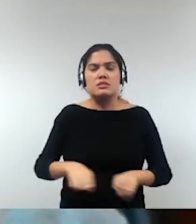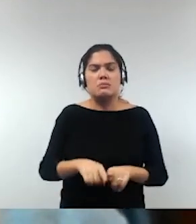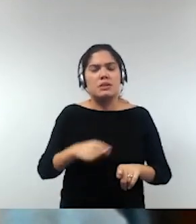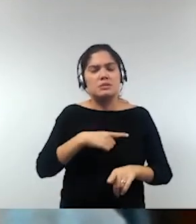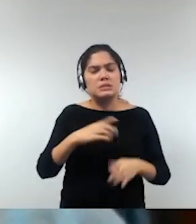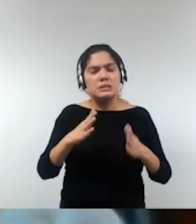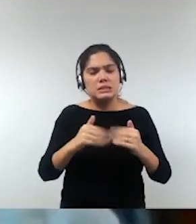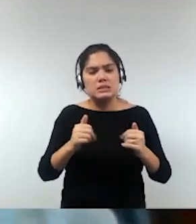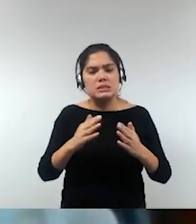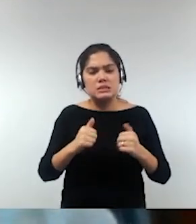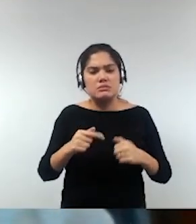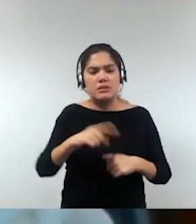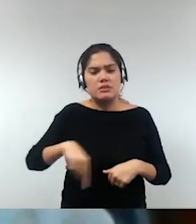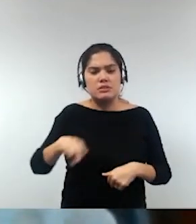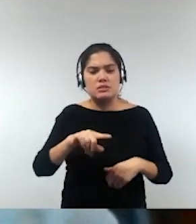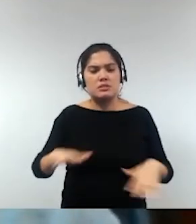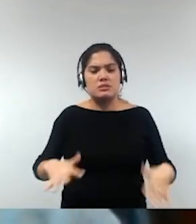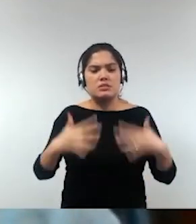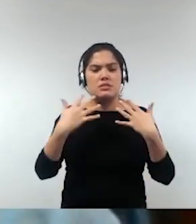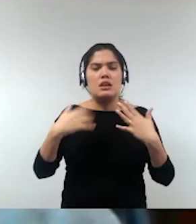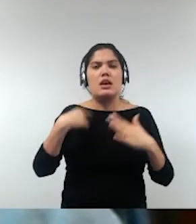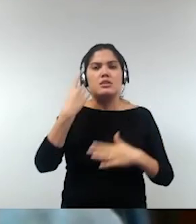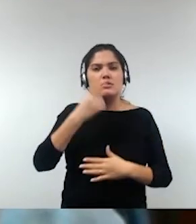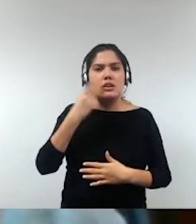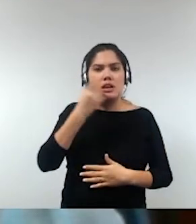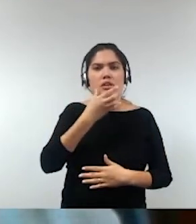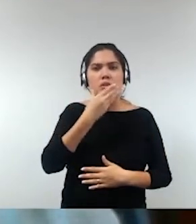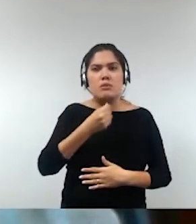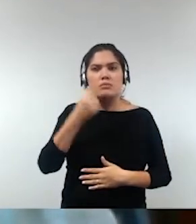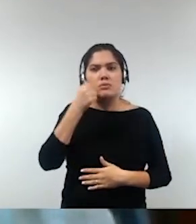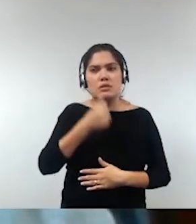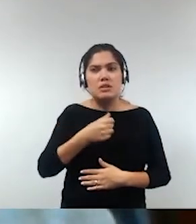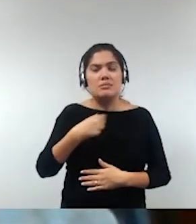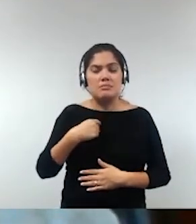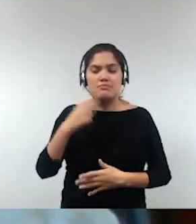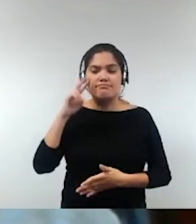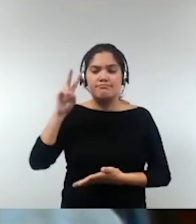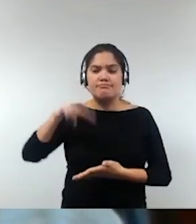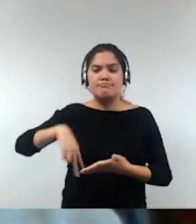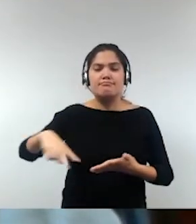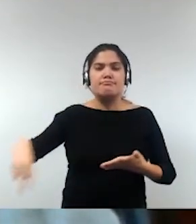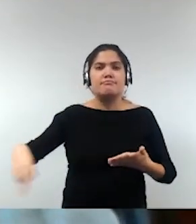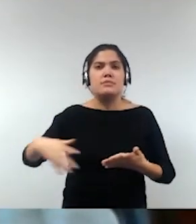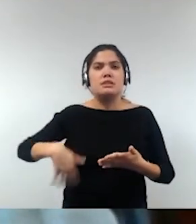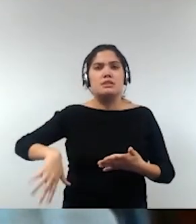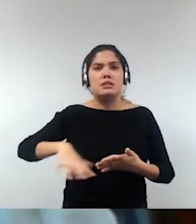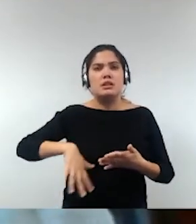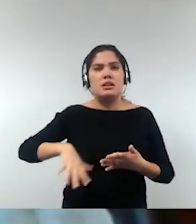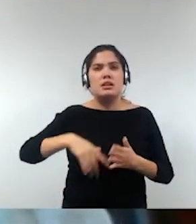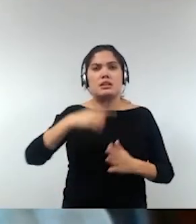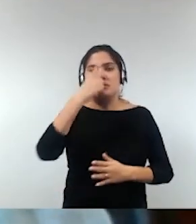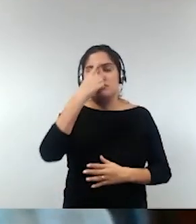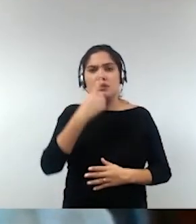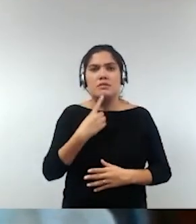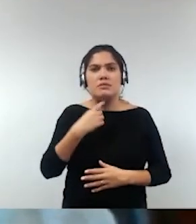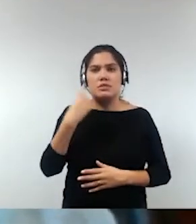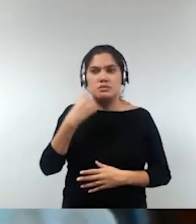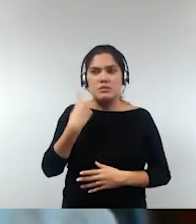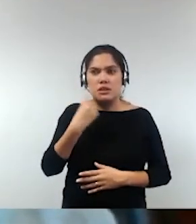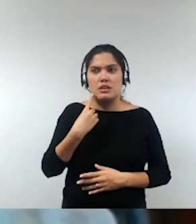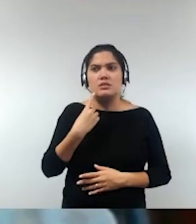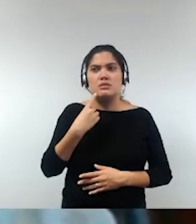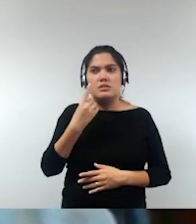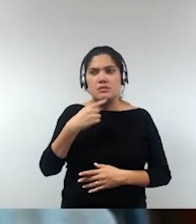muito, sabe, para você que está nos assistindo, advogado, para olhar para esse viés do perfil do